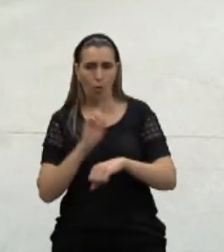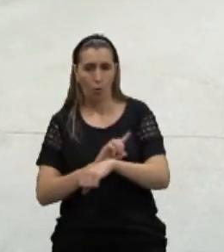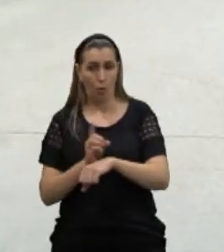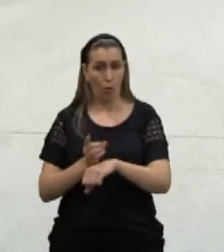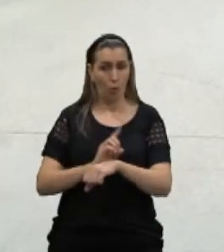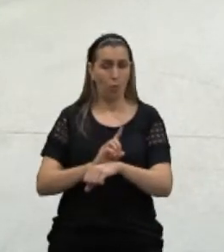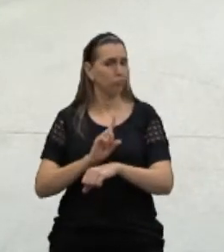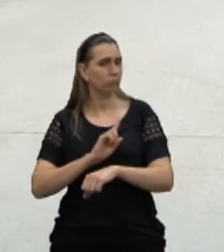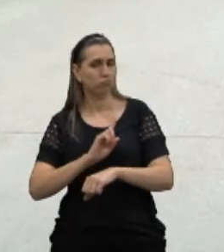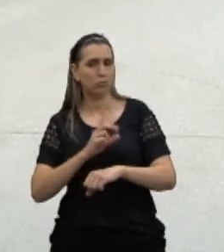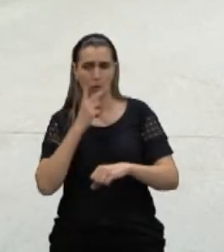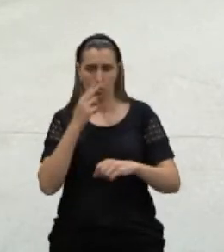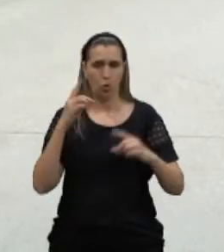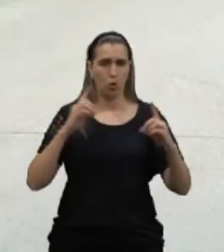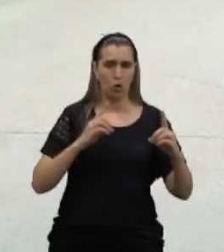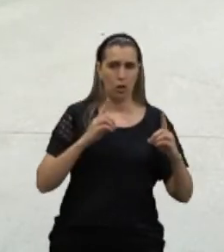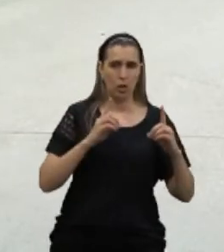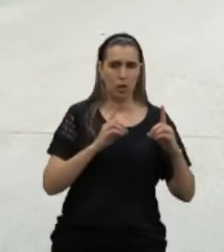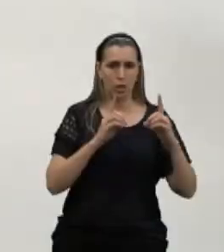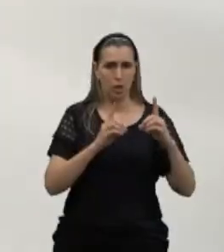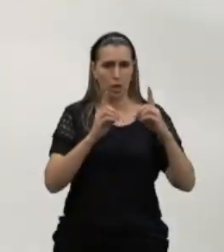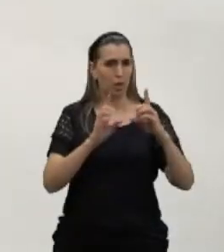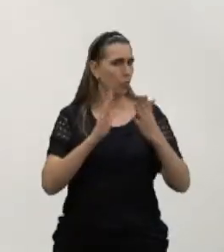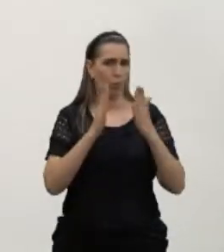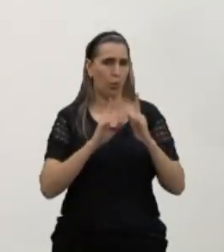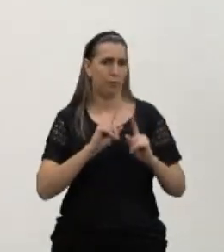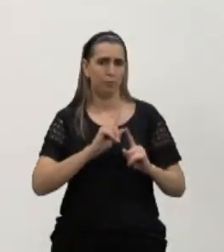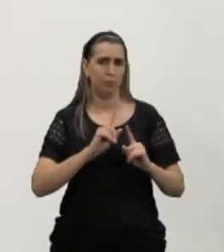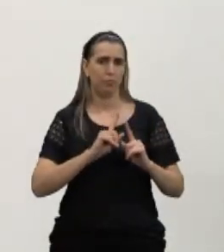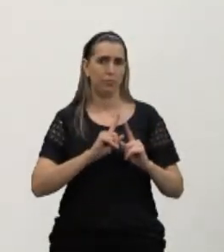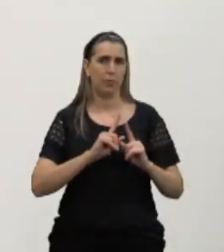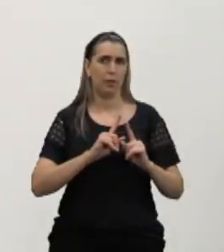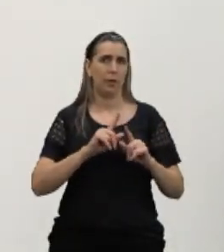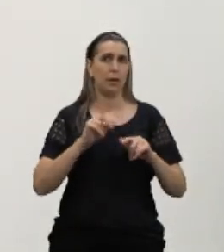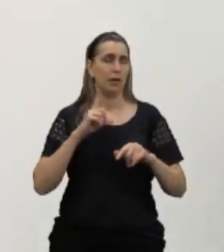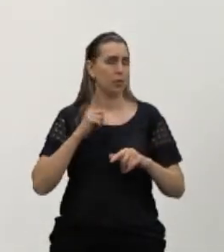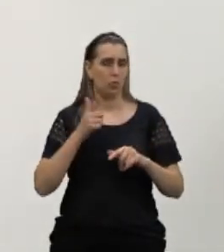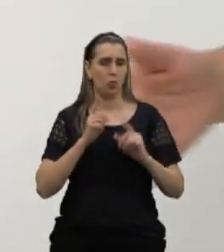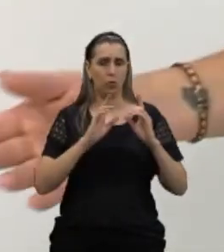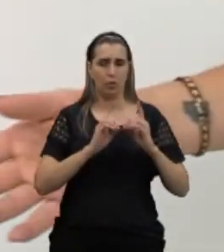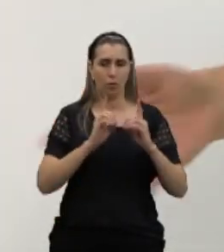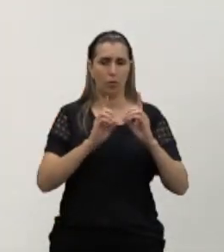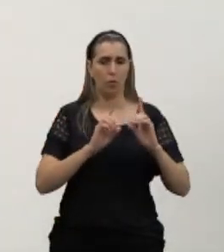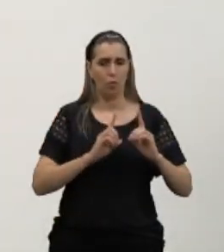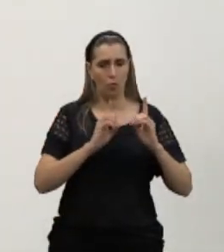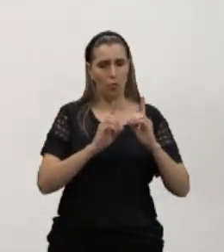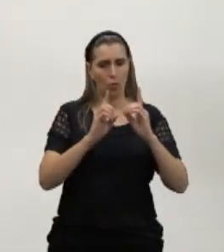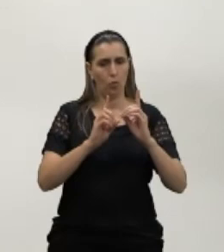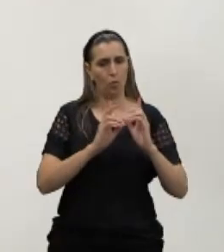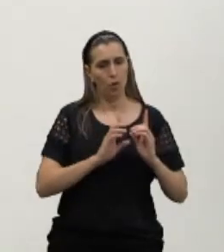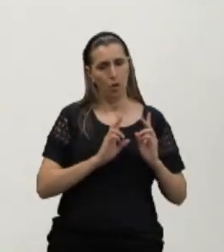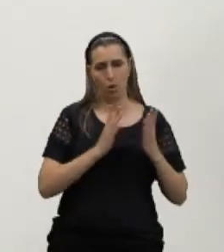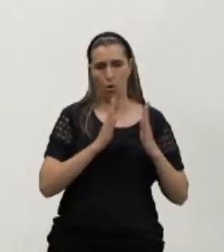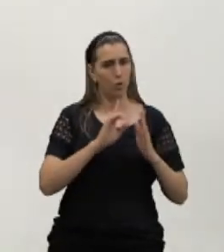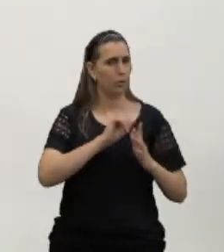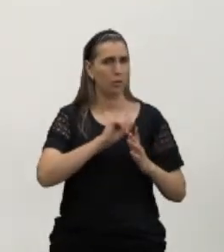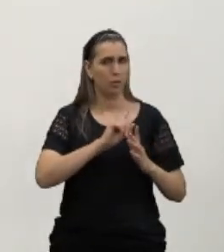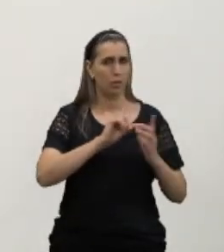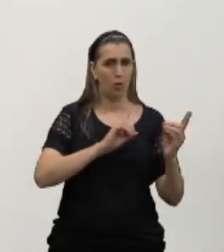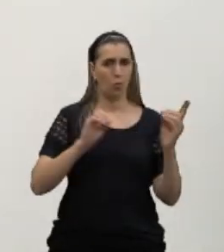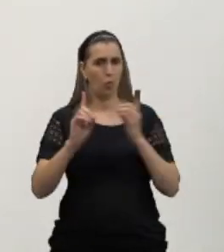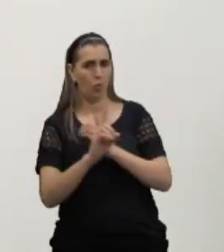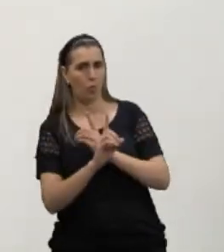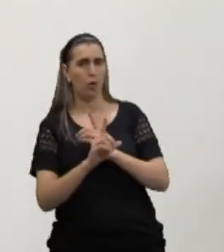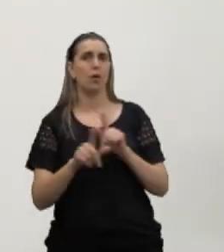apesar de a gente não estar andando espelhada, né? Isso. A gente não estava andando, por exemplo, uma ao inverso